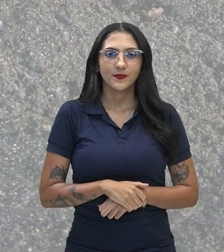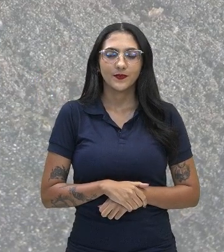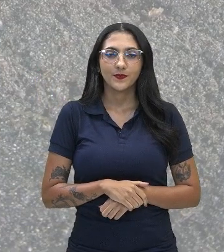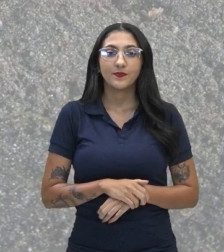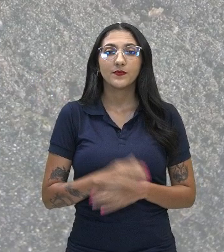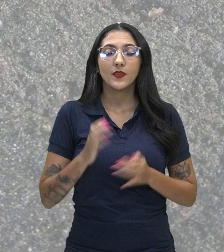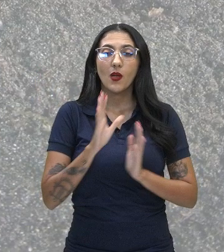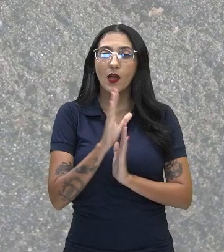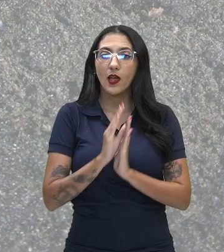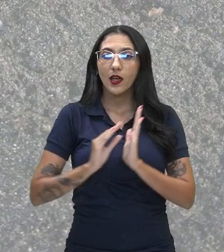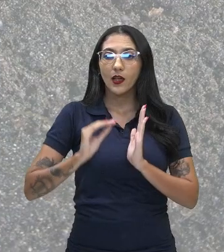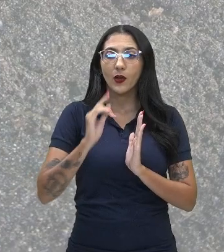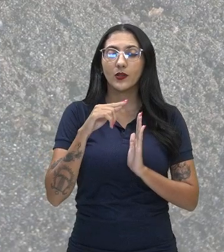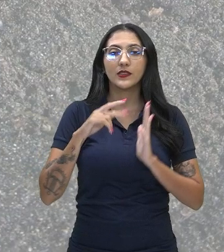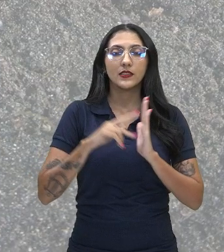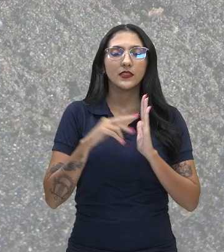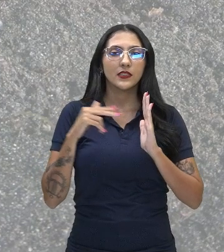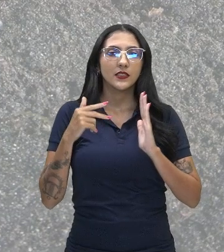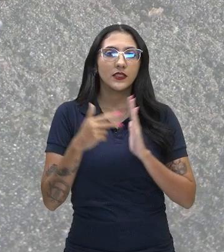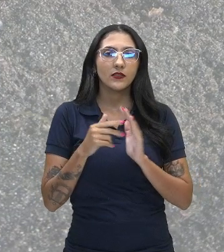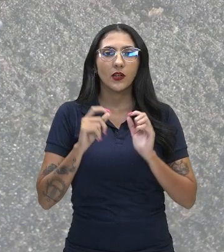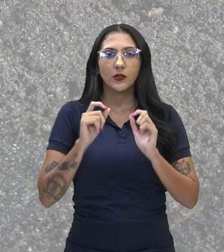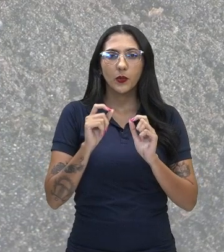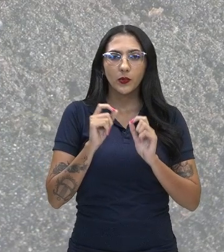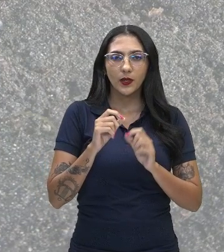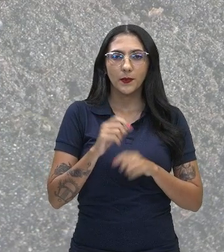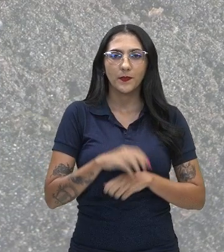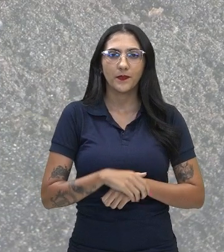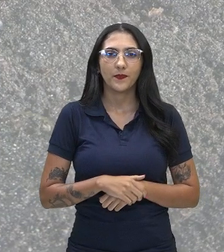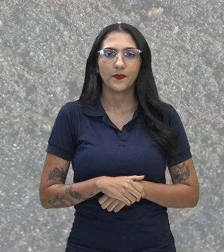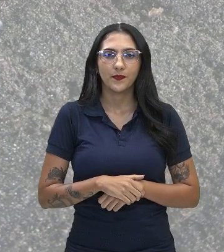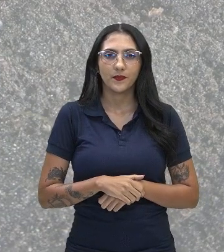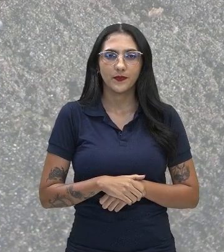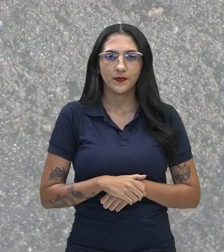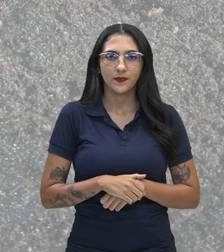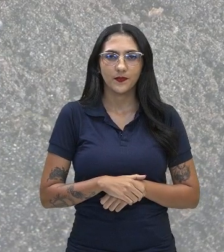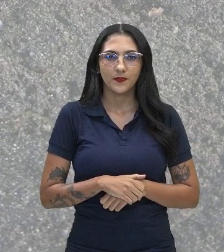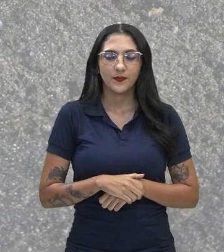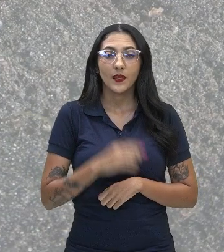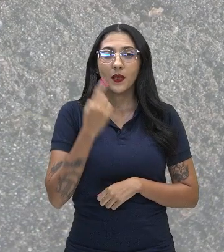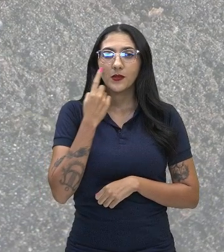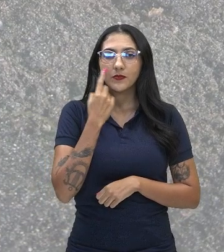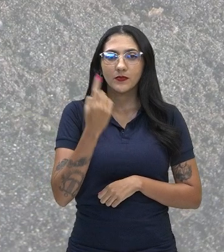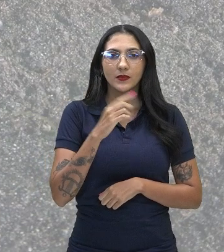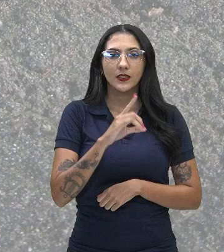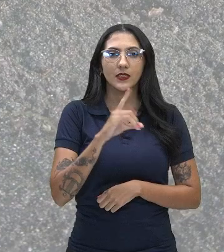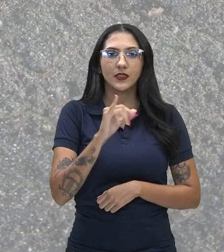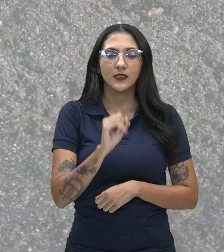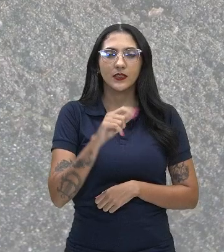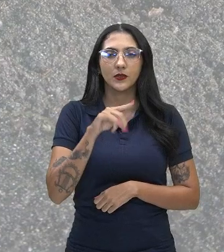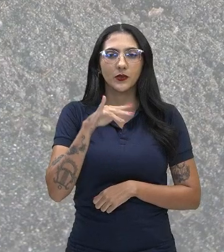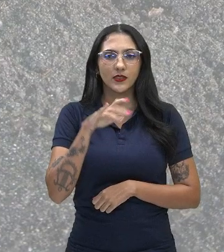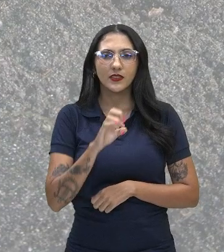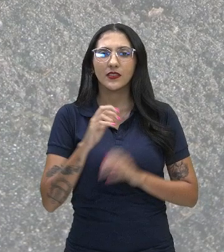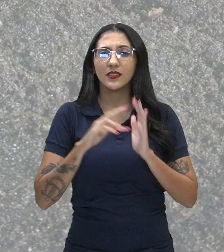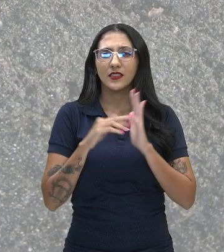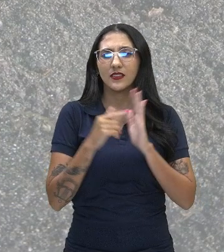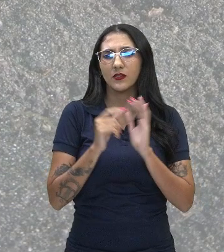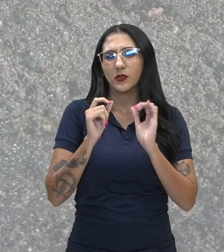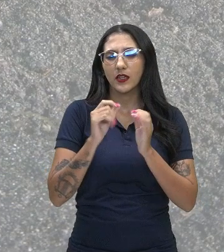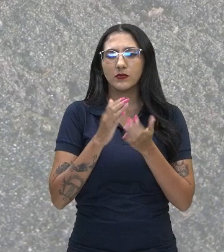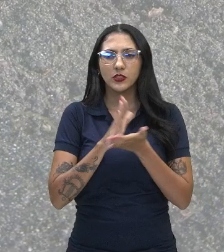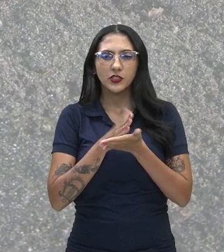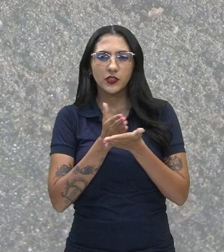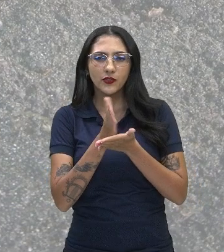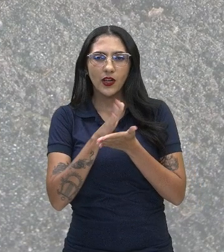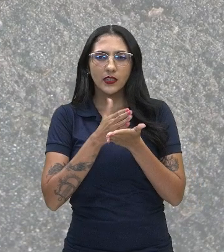aí o significado dela, que é disfarçar, e o Mimic Octopus. O que que ele faz, né? Ele